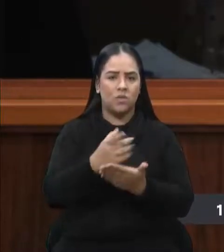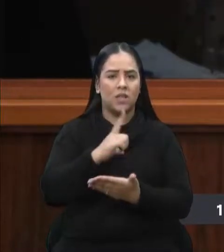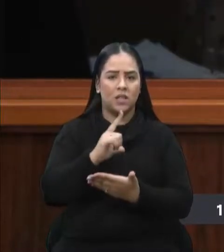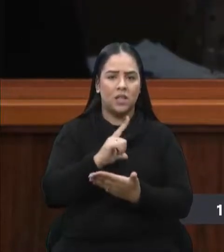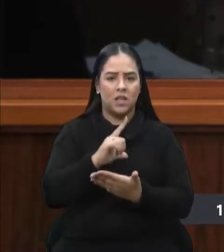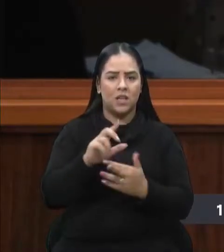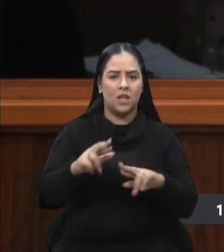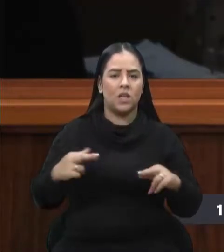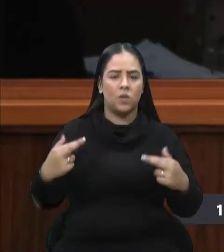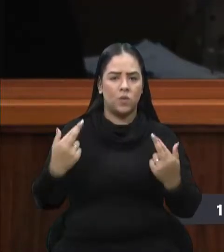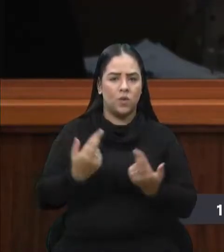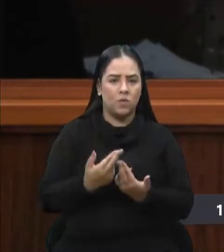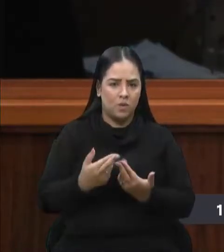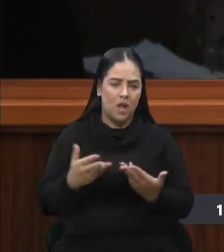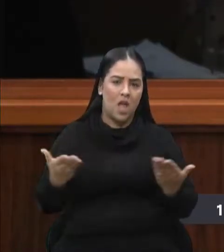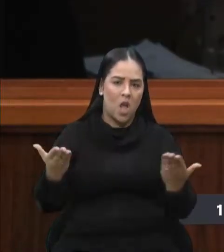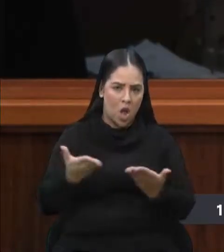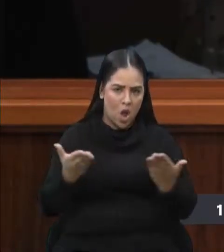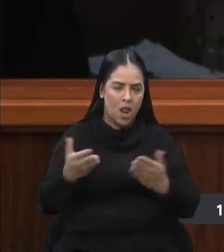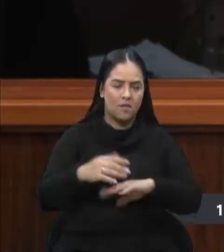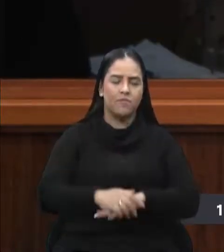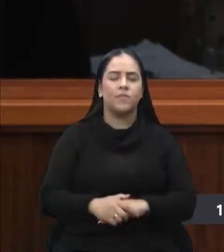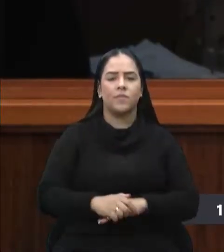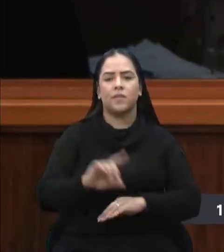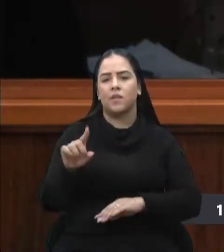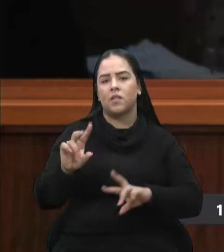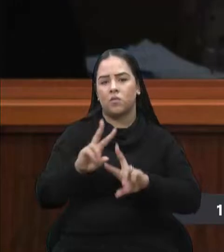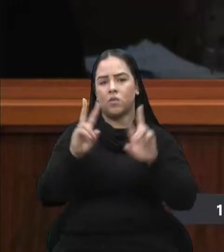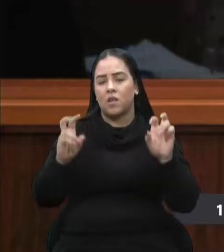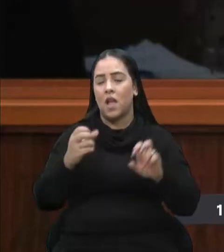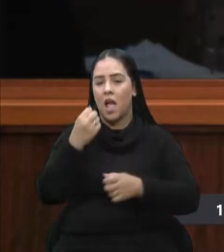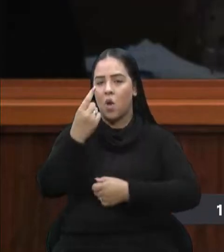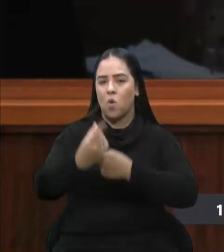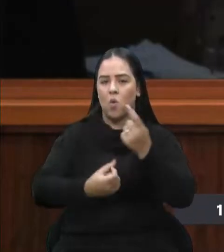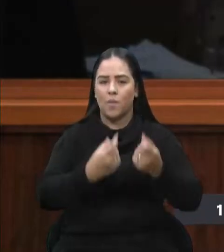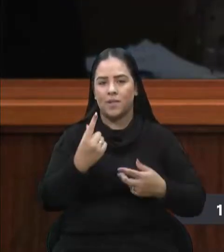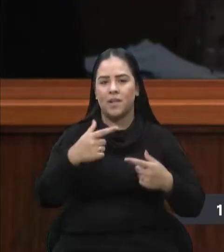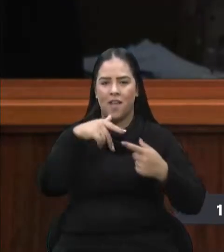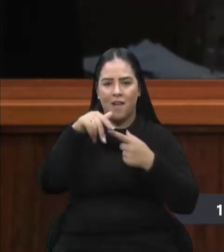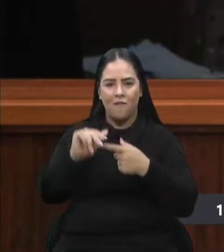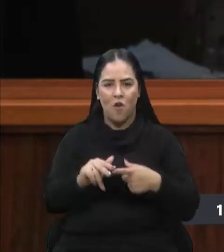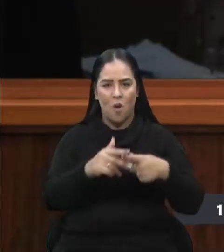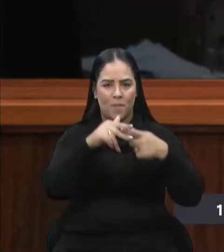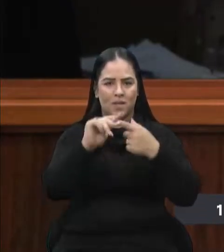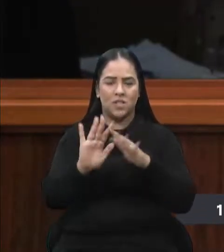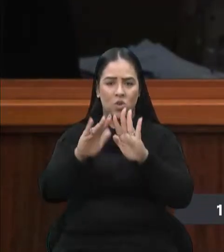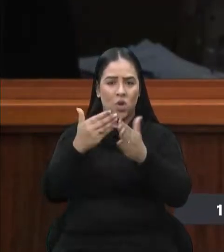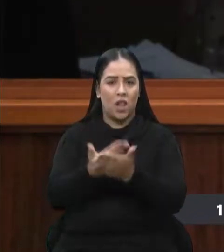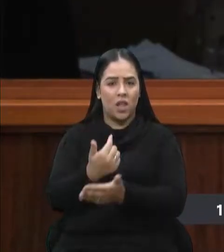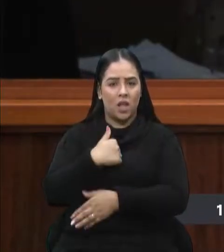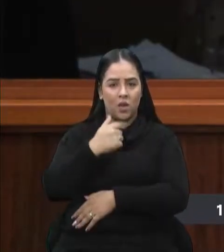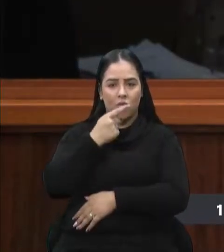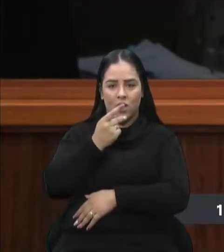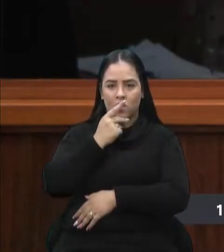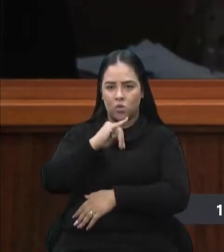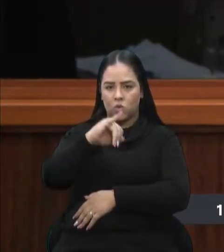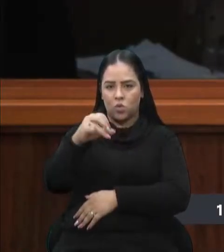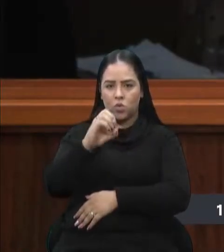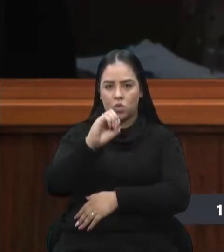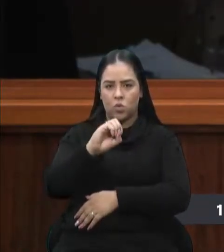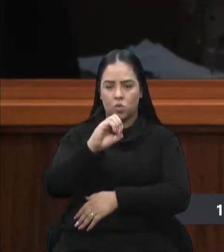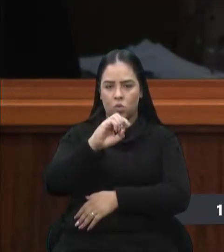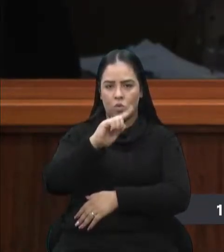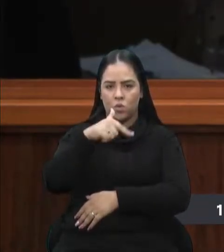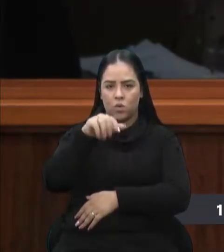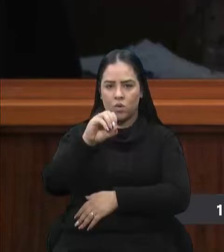de agora, que é a questão de algumas reformas de escola, e cito aqui a escola João Desorze, que